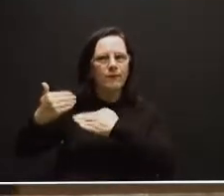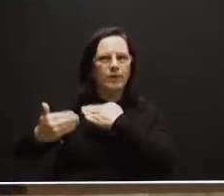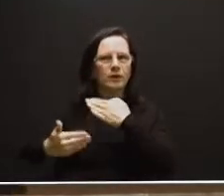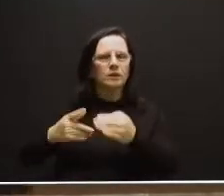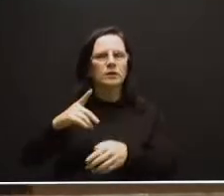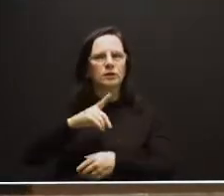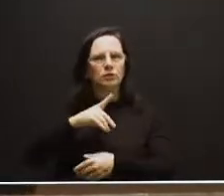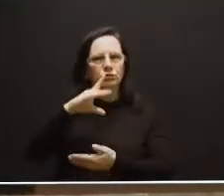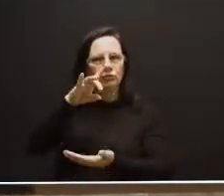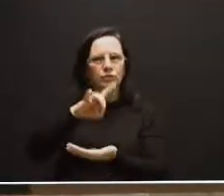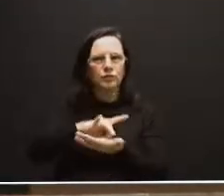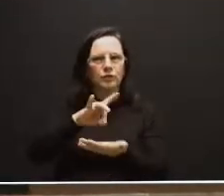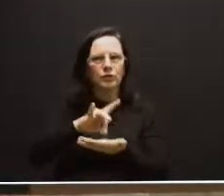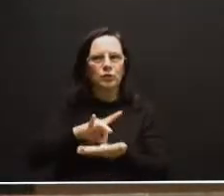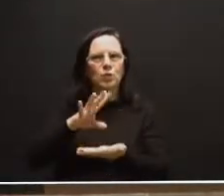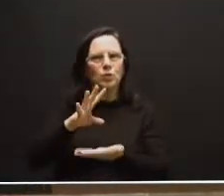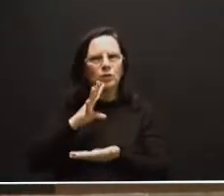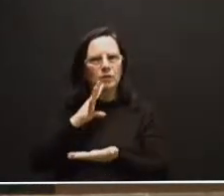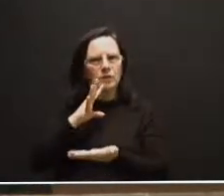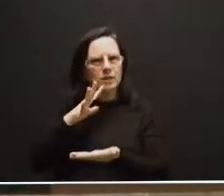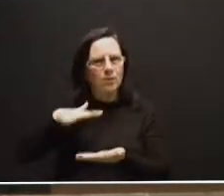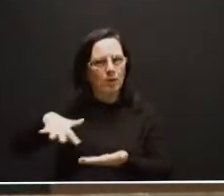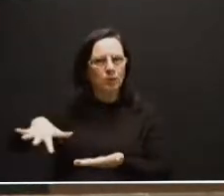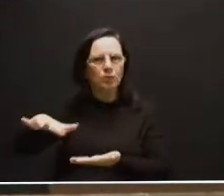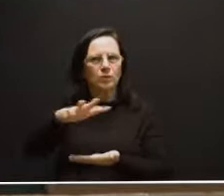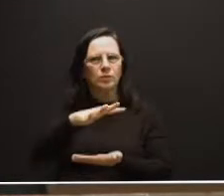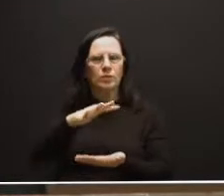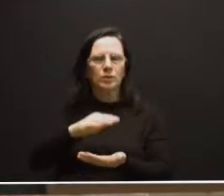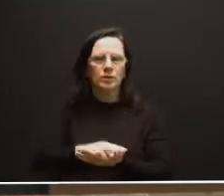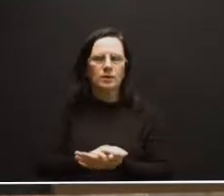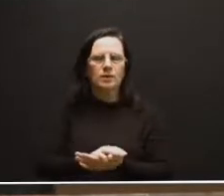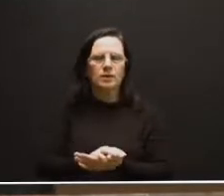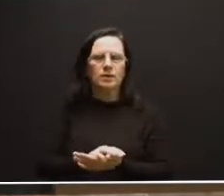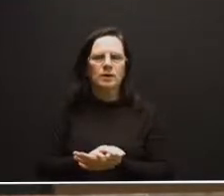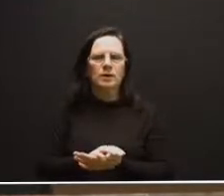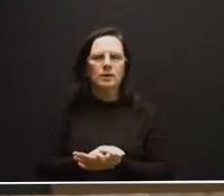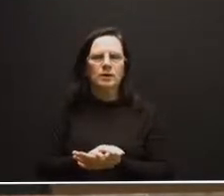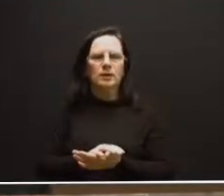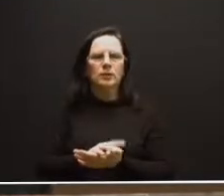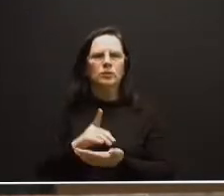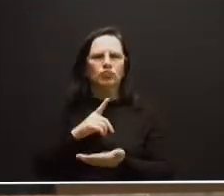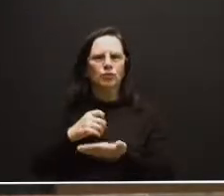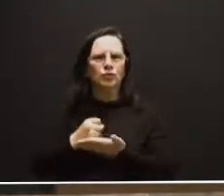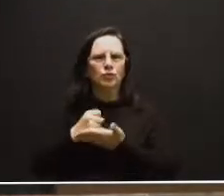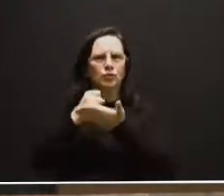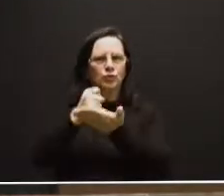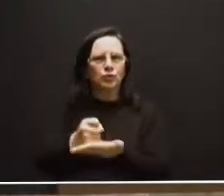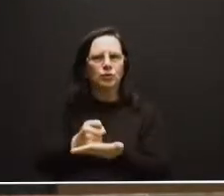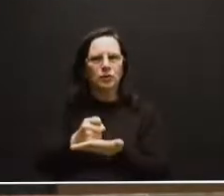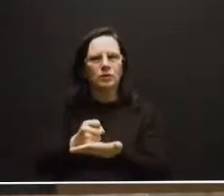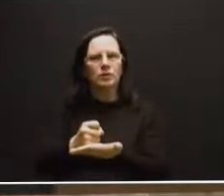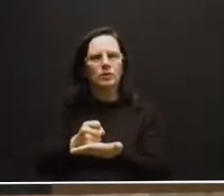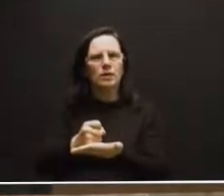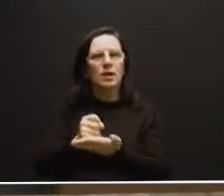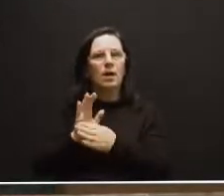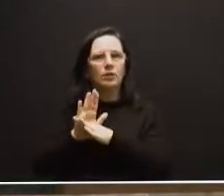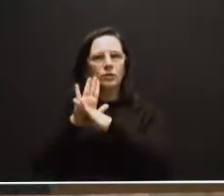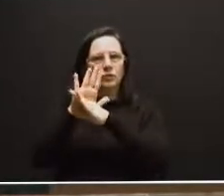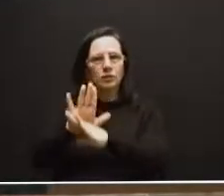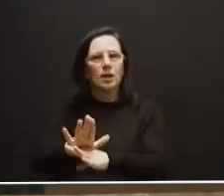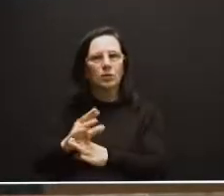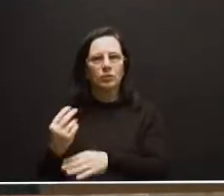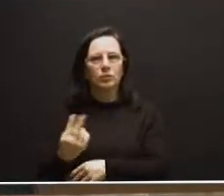haja realmente um reconhecimento para que sejam parado seja assistido da melhor forma e